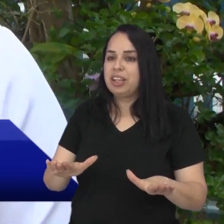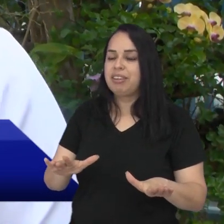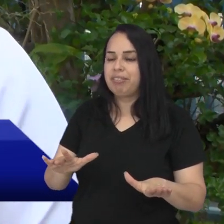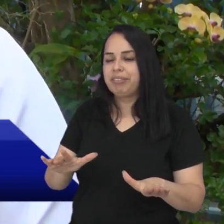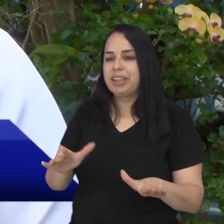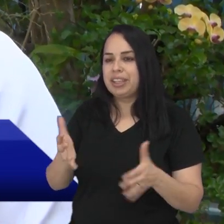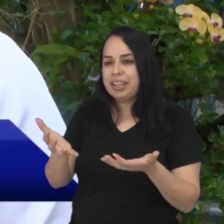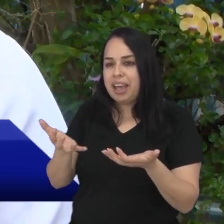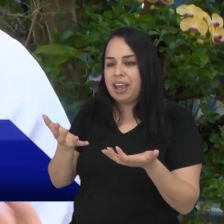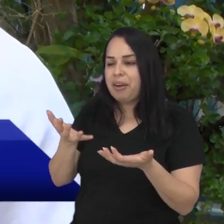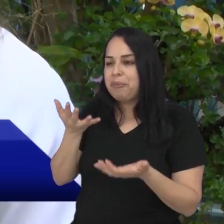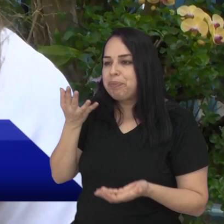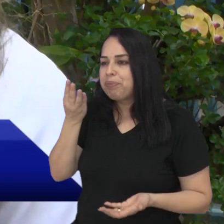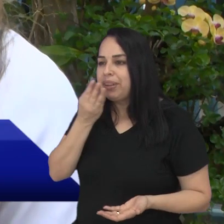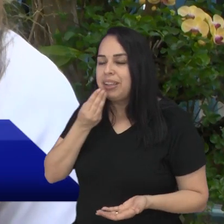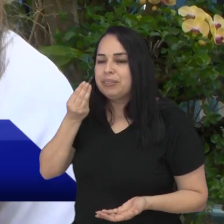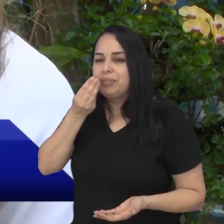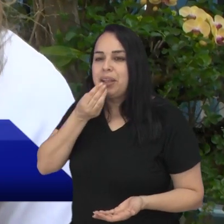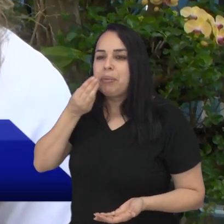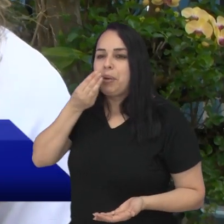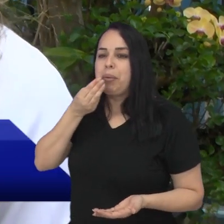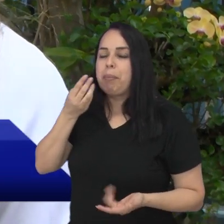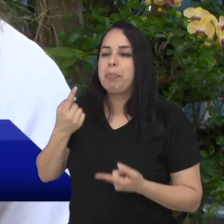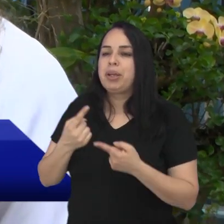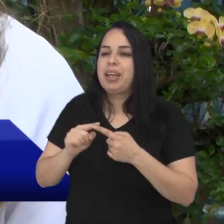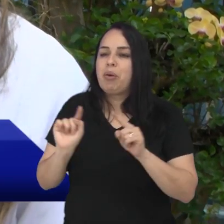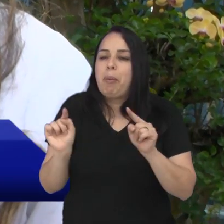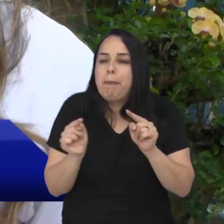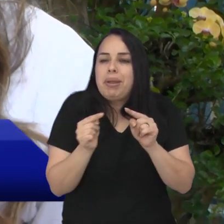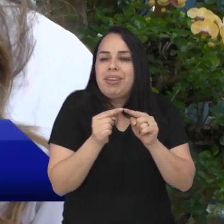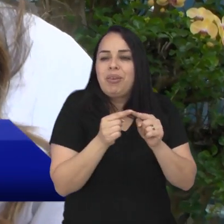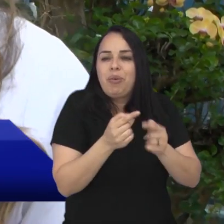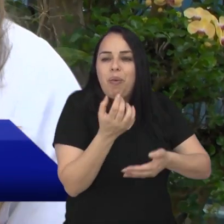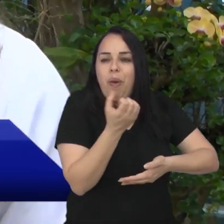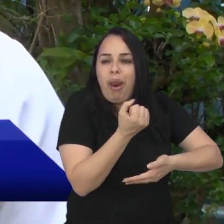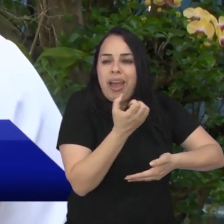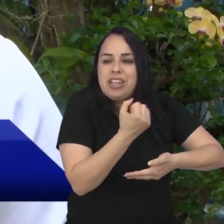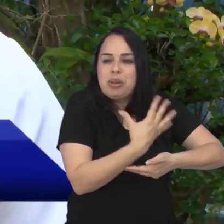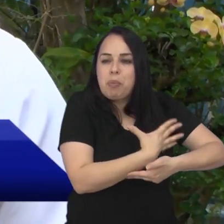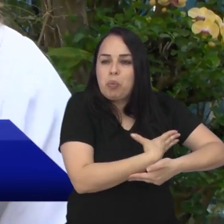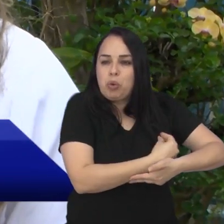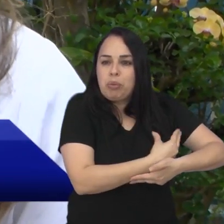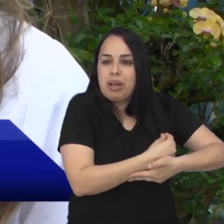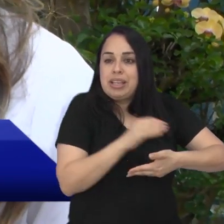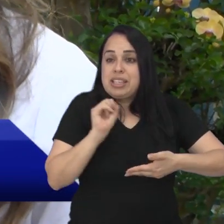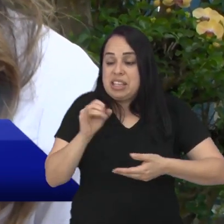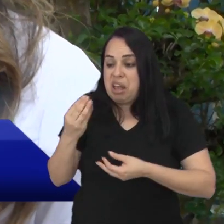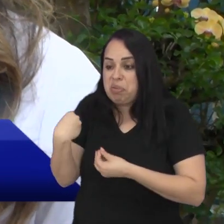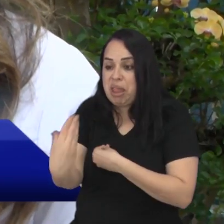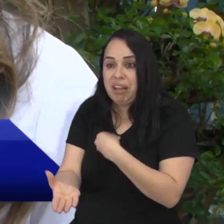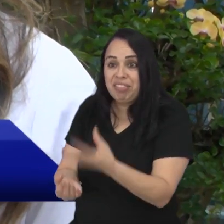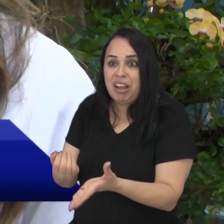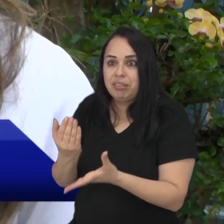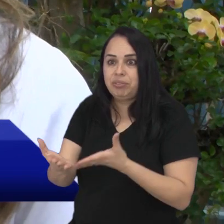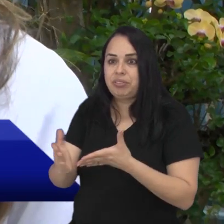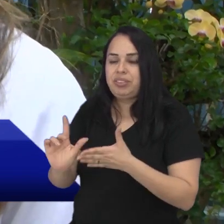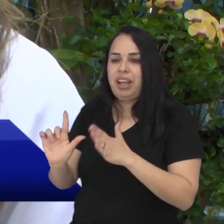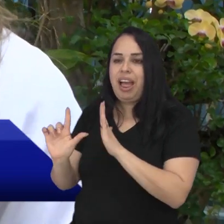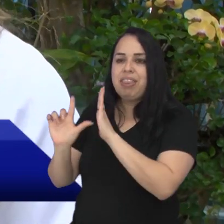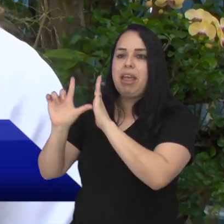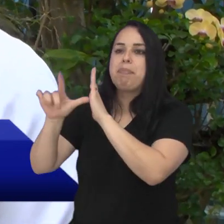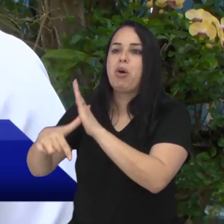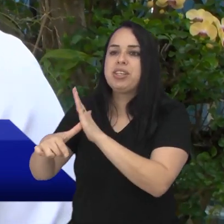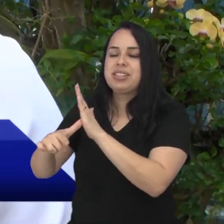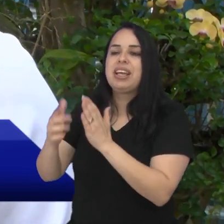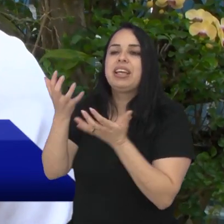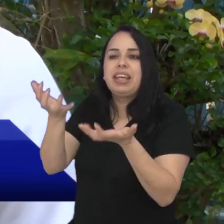por si só uma tendência ao paladar doce por conta do leite materno. Então, se a gente fica incentivando precocemente essas crianças, acaba que ela se torna